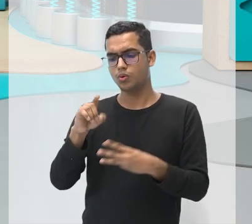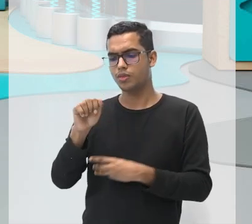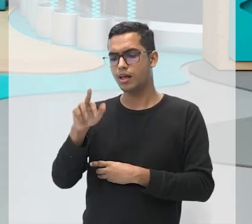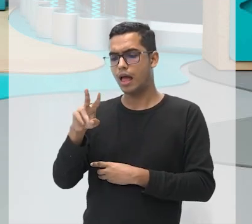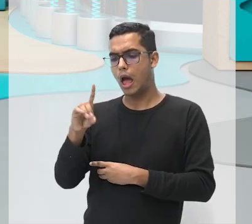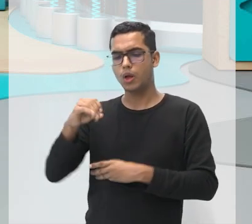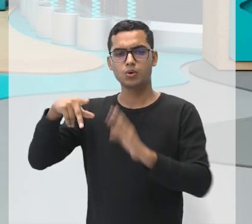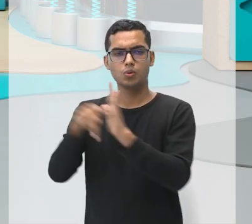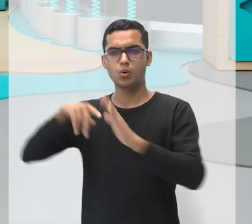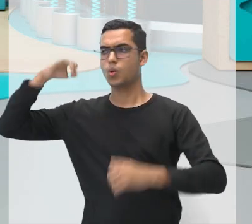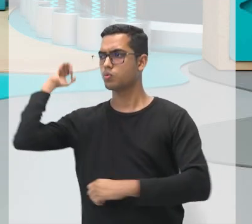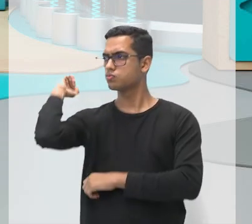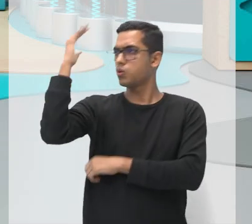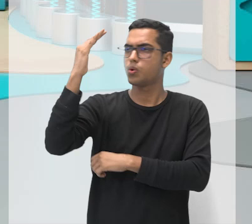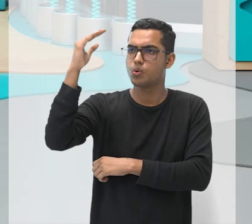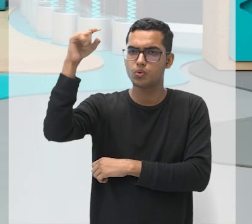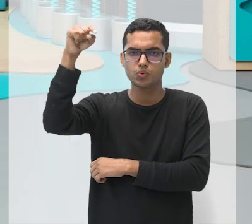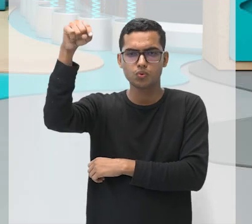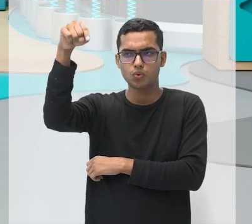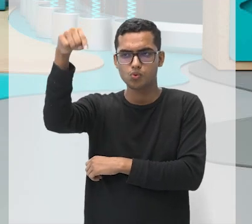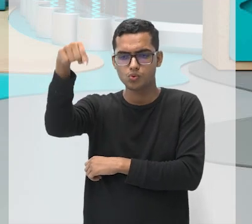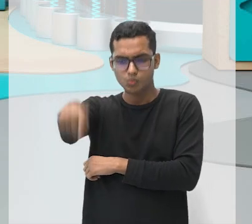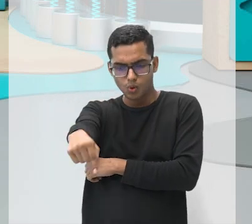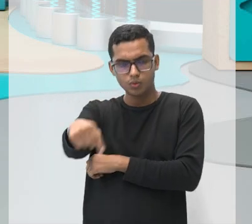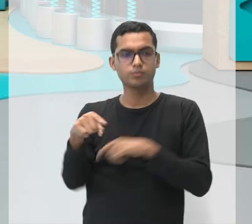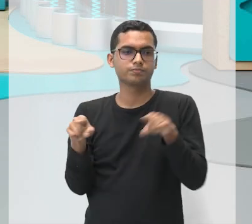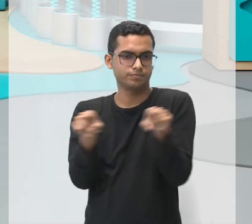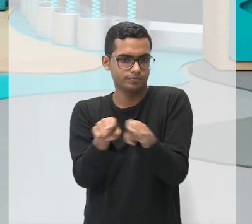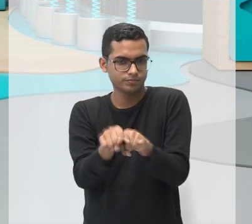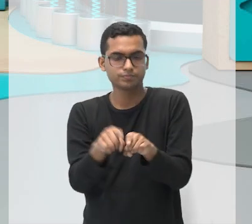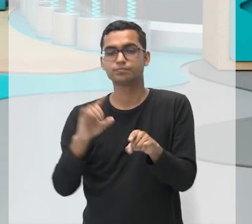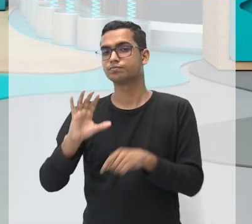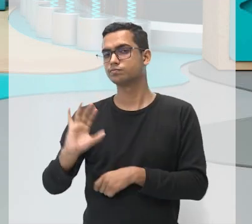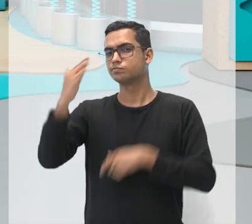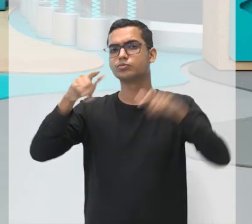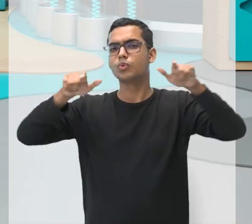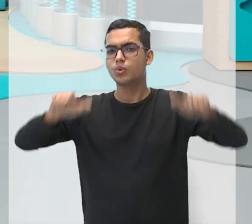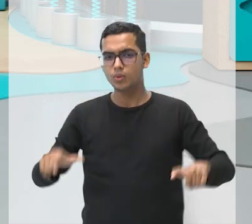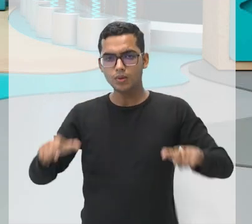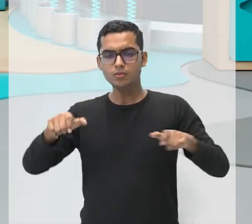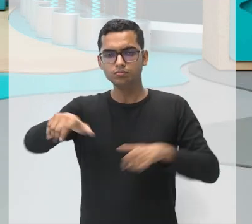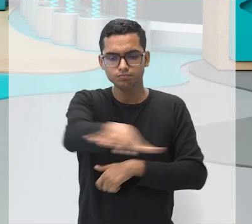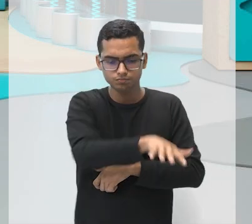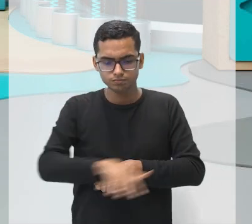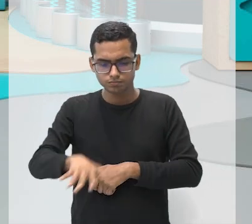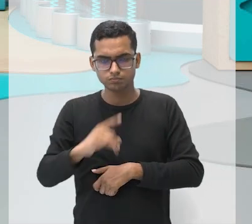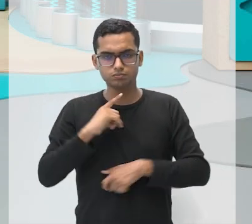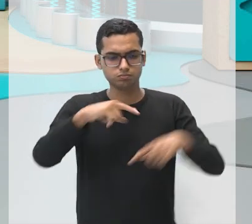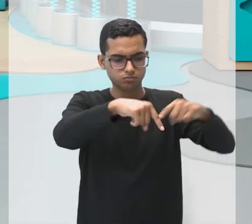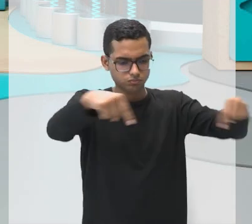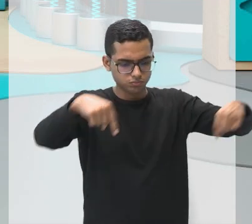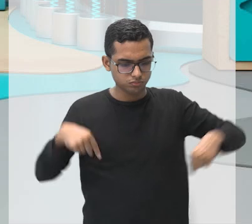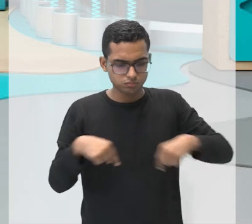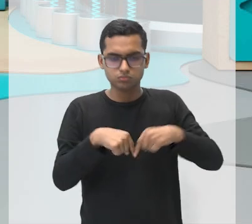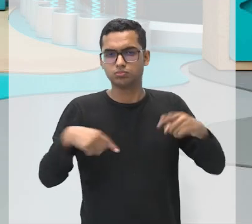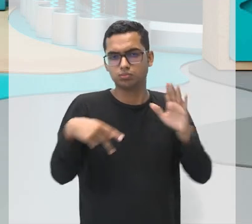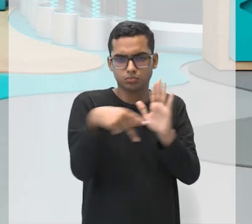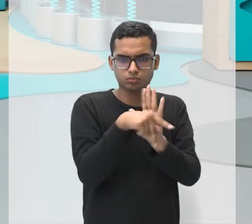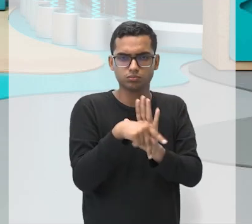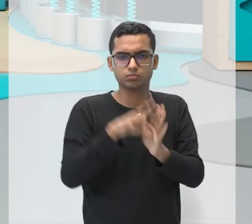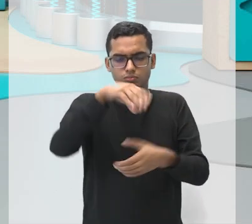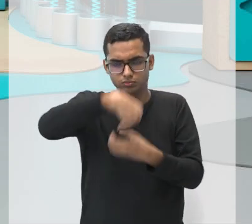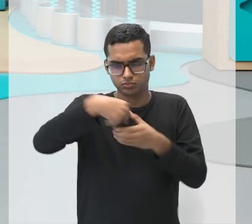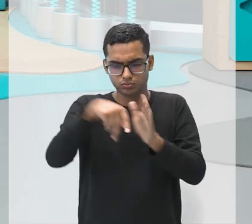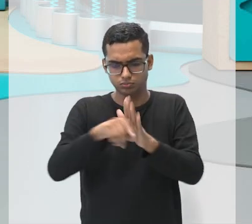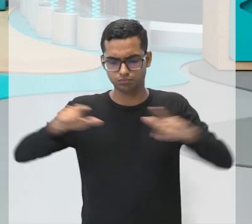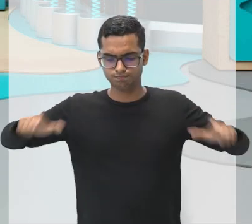Essas provas, elas são realizadas ali dentro daquelas áreas limitadas, mais no centro